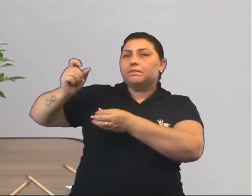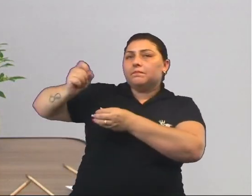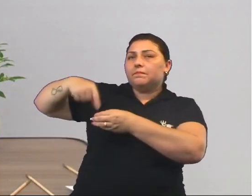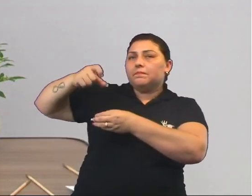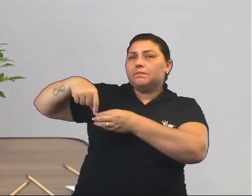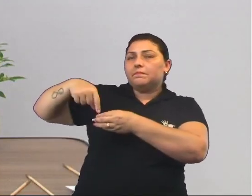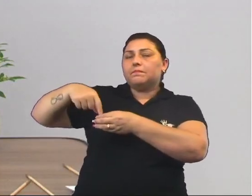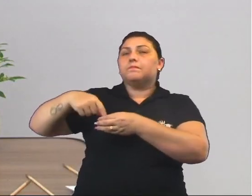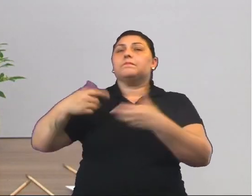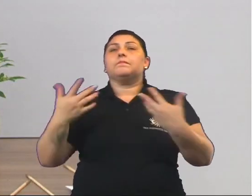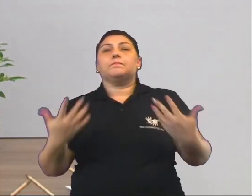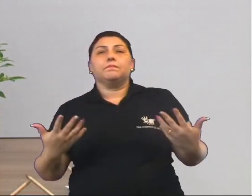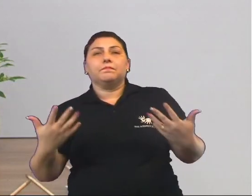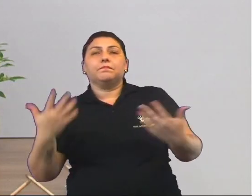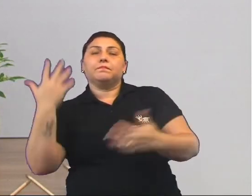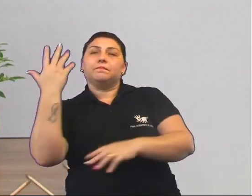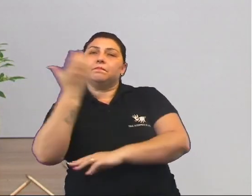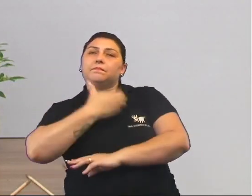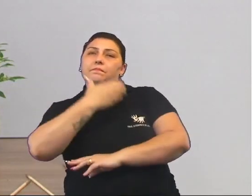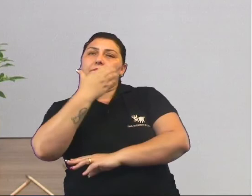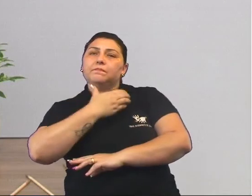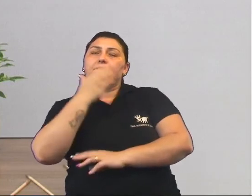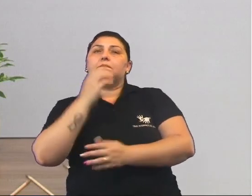as sementes. Geralmente